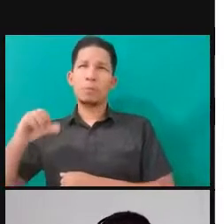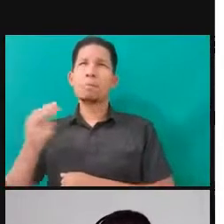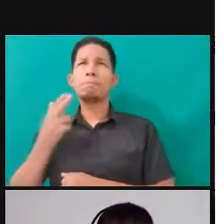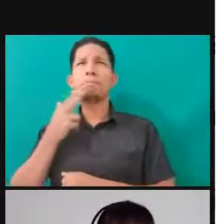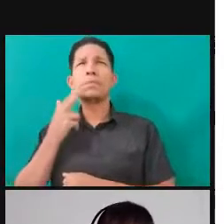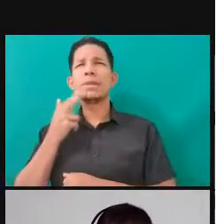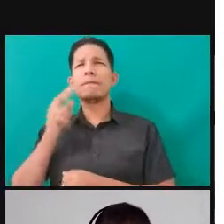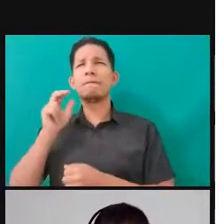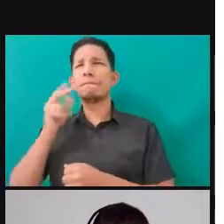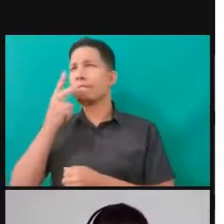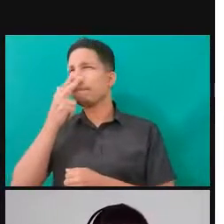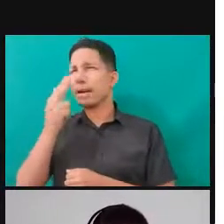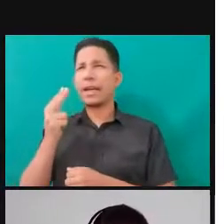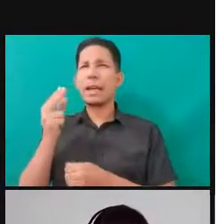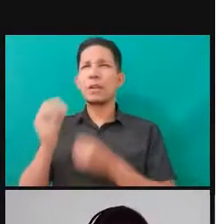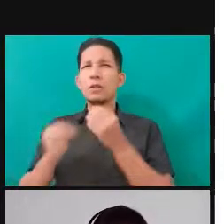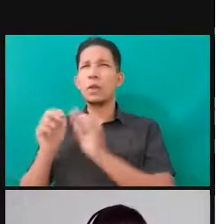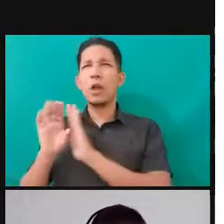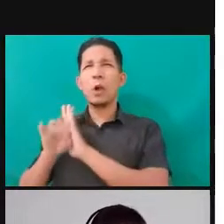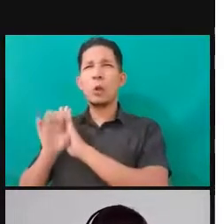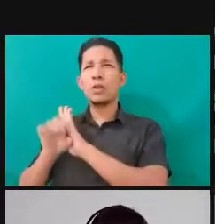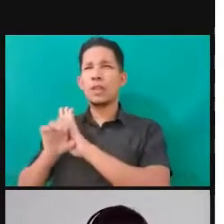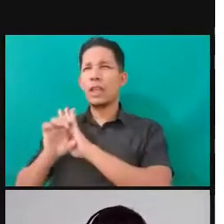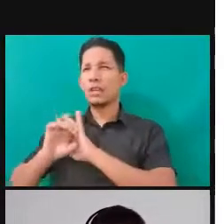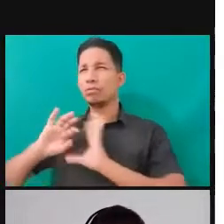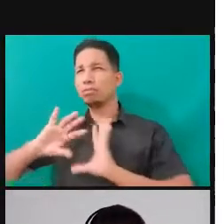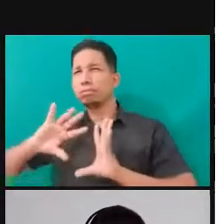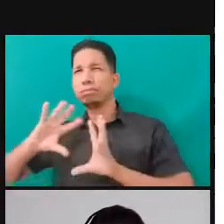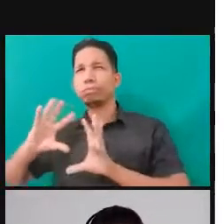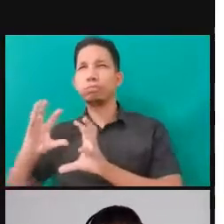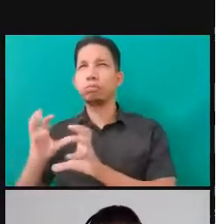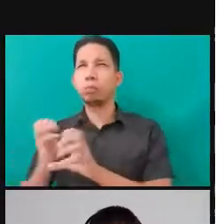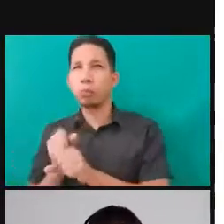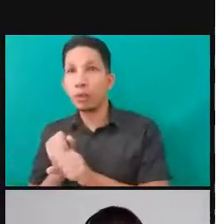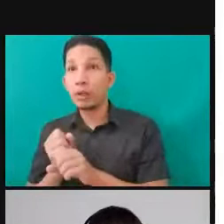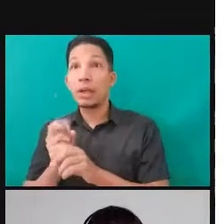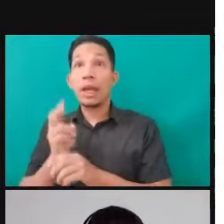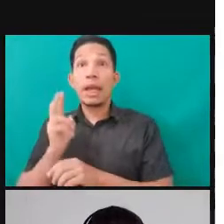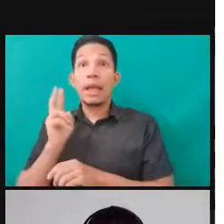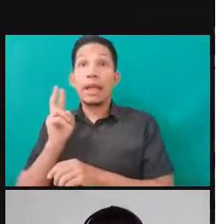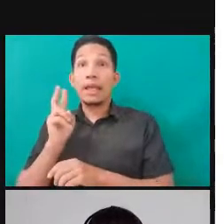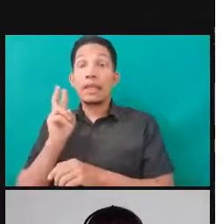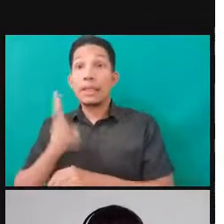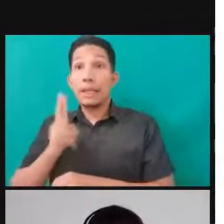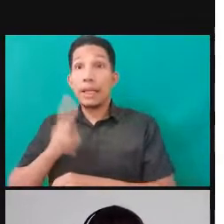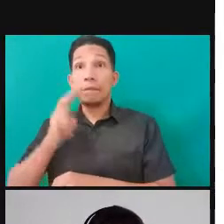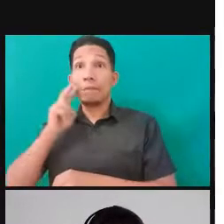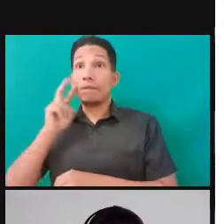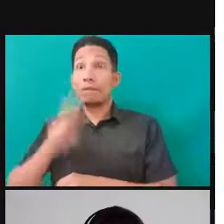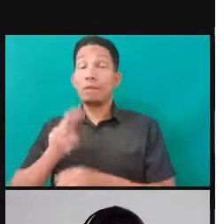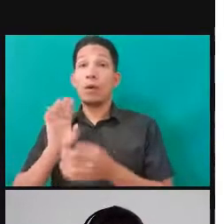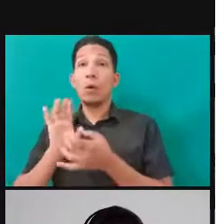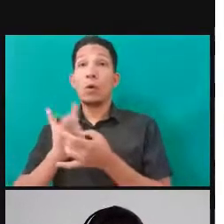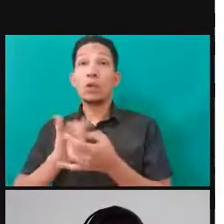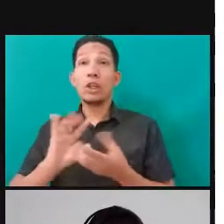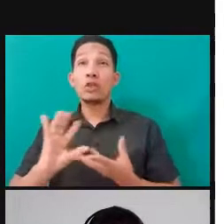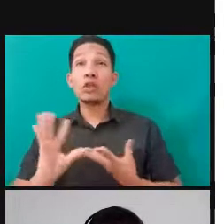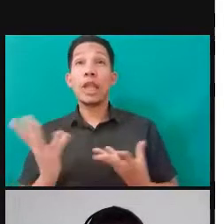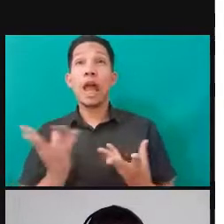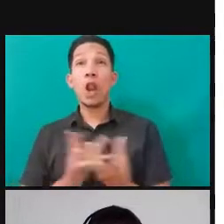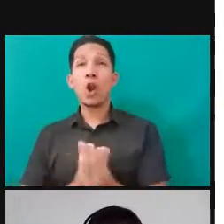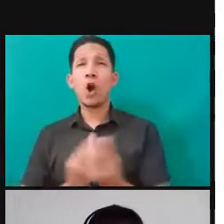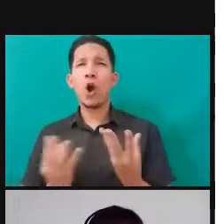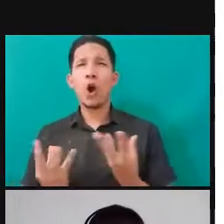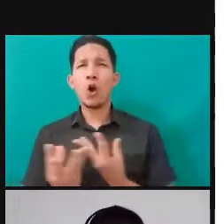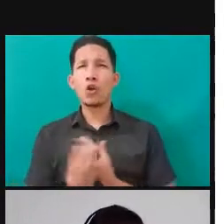um compilado desses conceitos, sempre olhando para o contexto dialógico, sempre